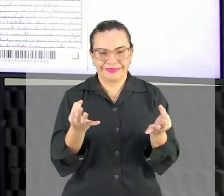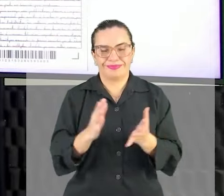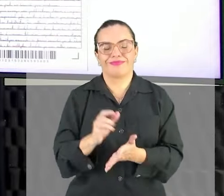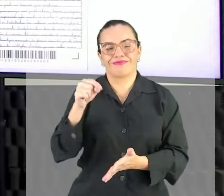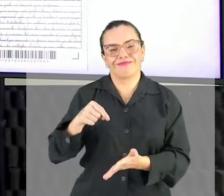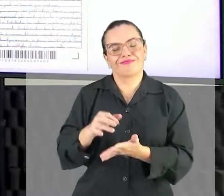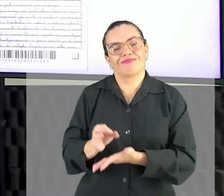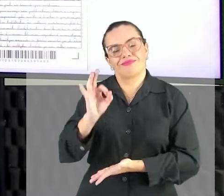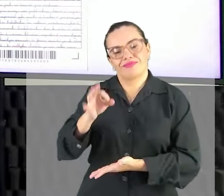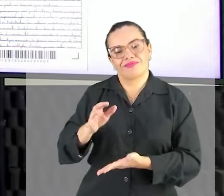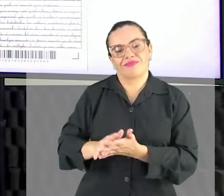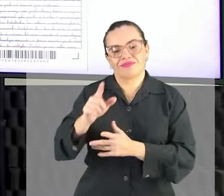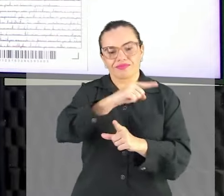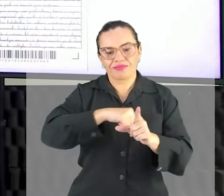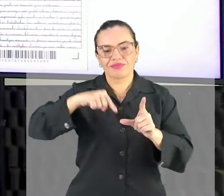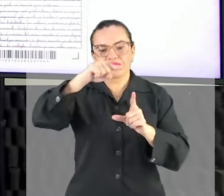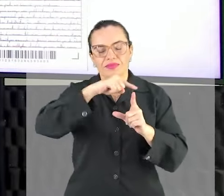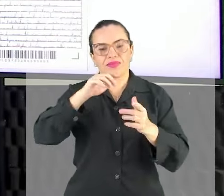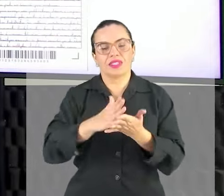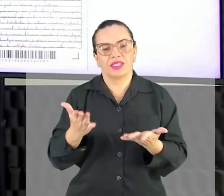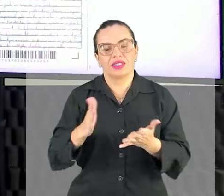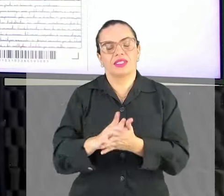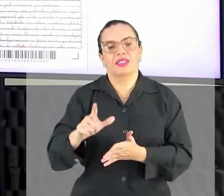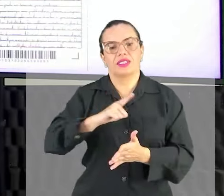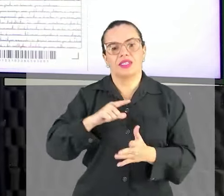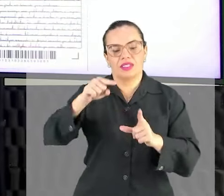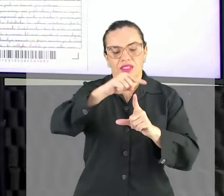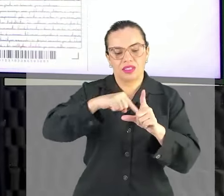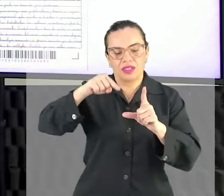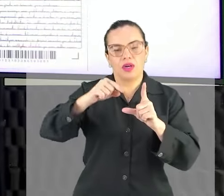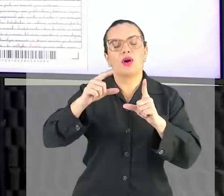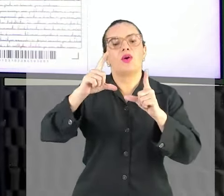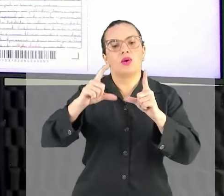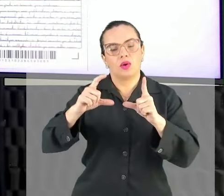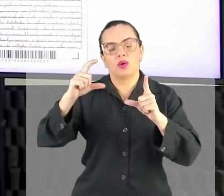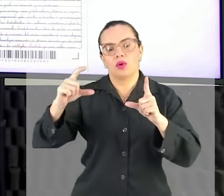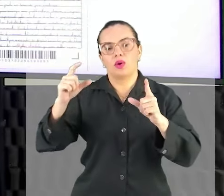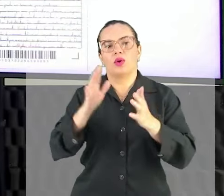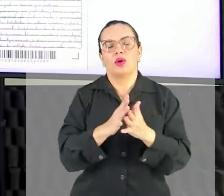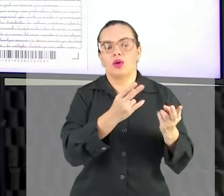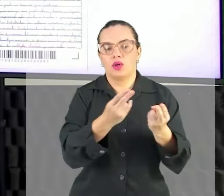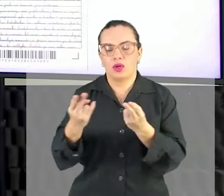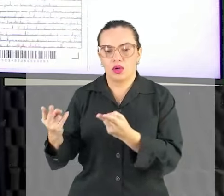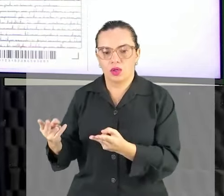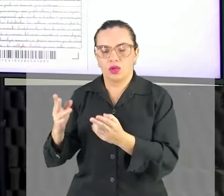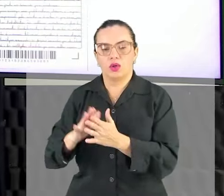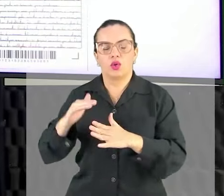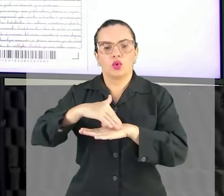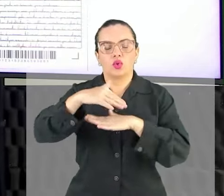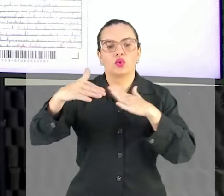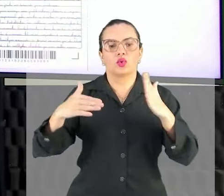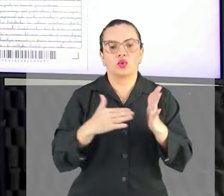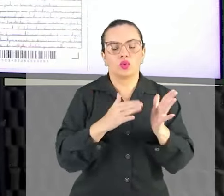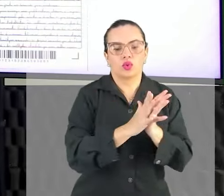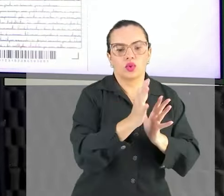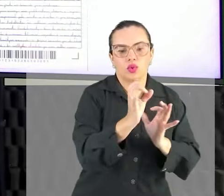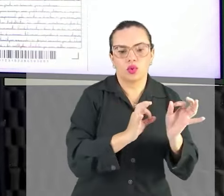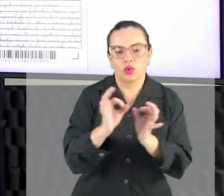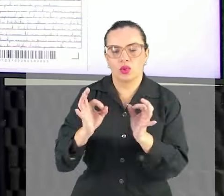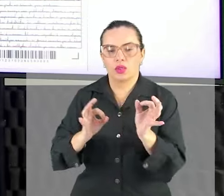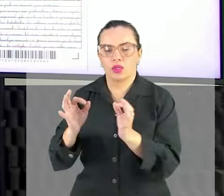ficarem praticamente do mesmo tamanho, a fim de que caiba tudo ali organizadamente, sem você